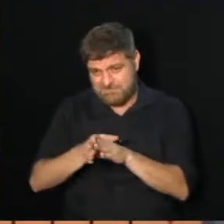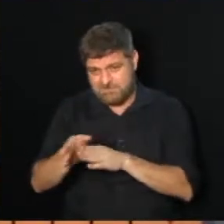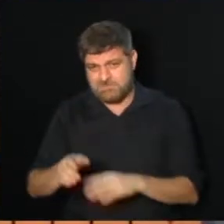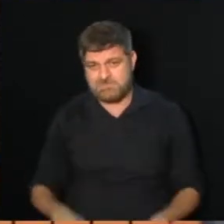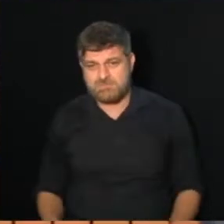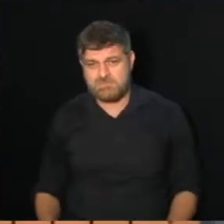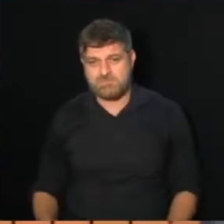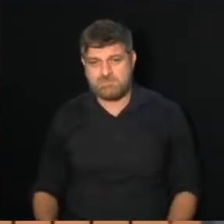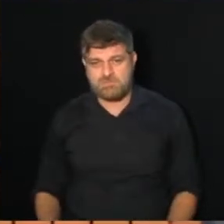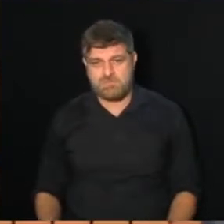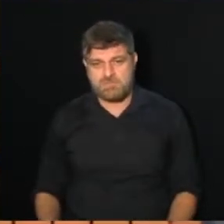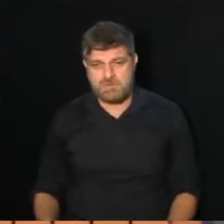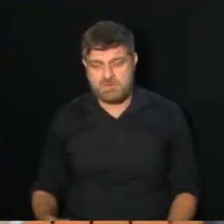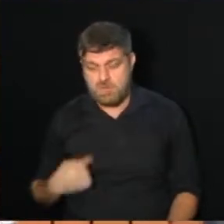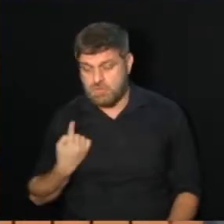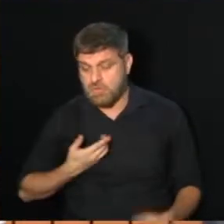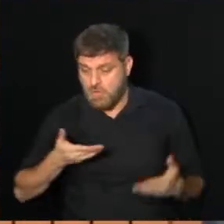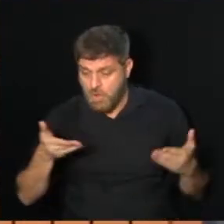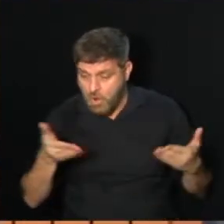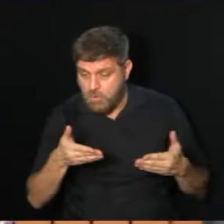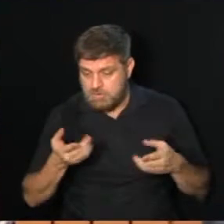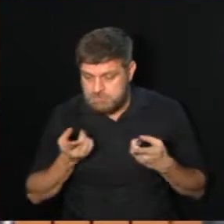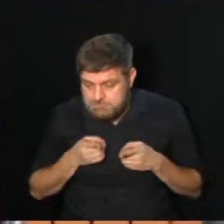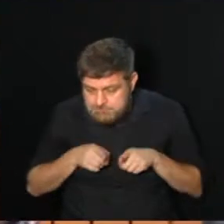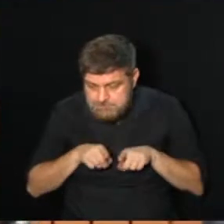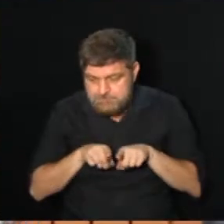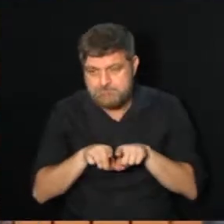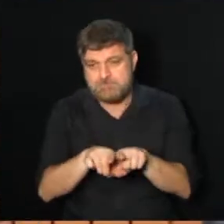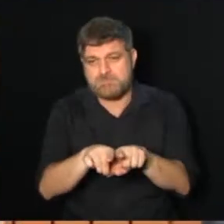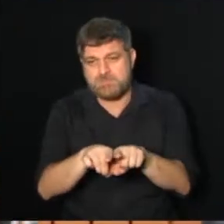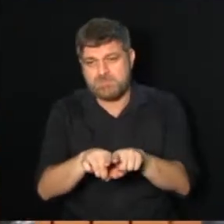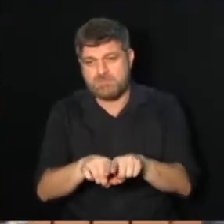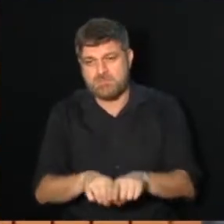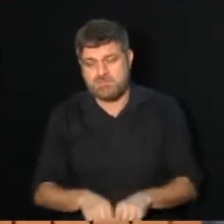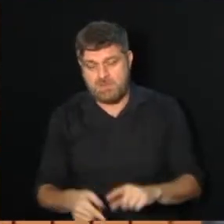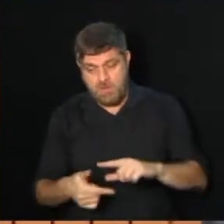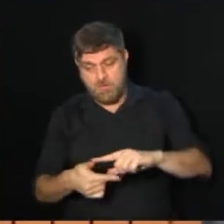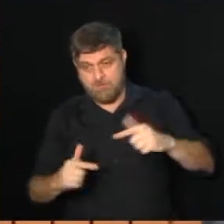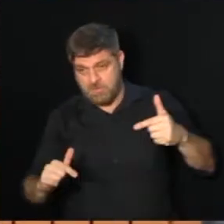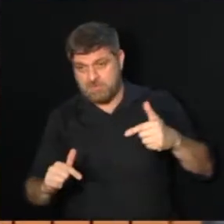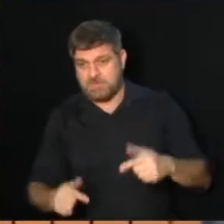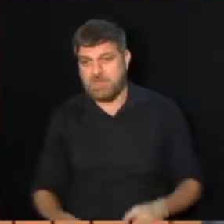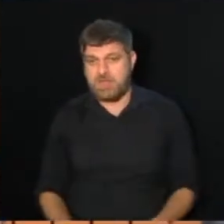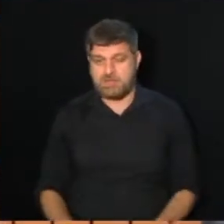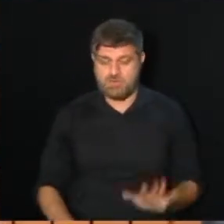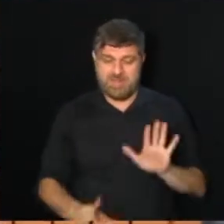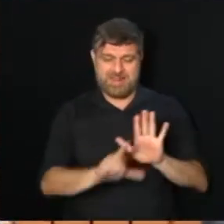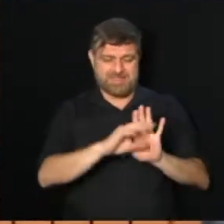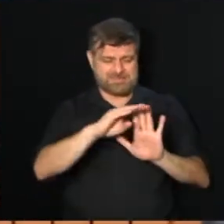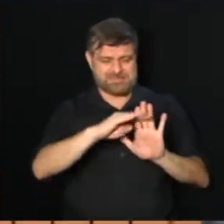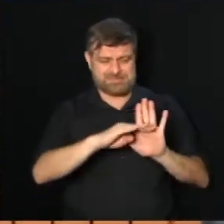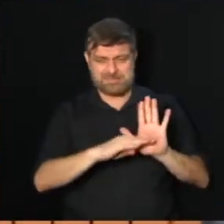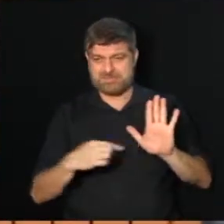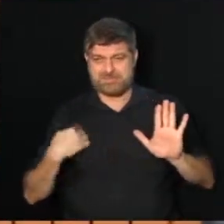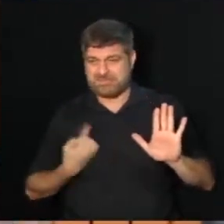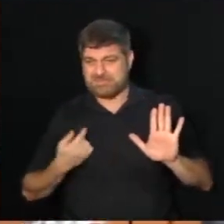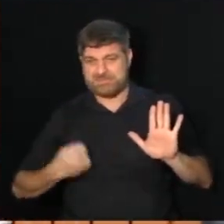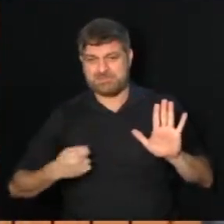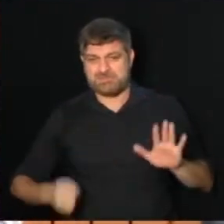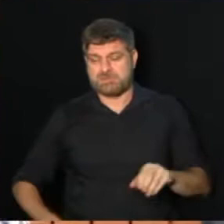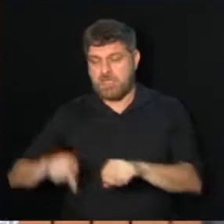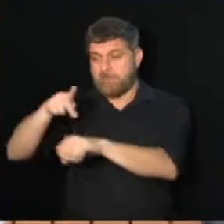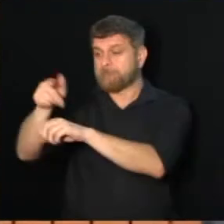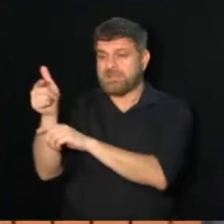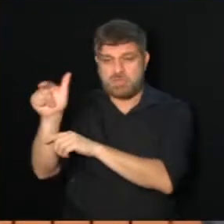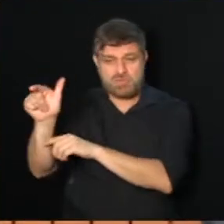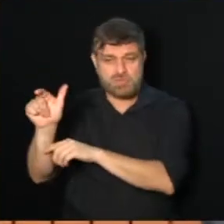na contramão do que nós temos hoje. Ela caminha junto com o que há de moderno, em legislações aí, e nós não precisamos sair nem fora do país, viu,